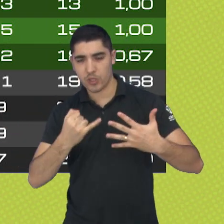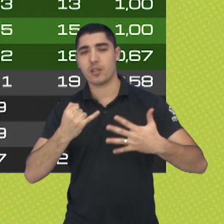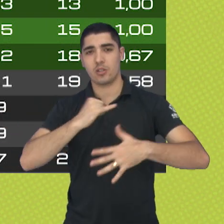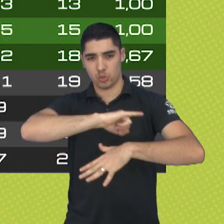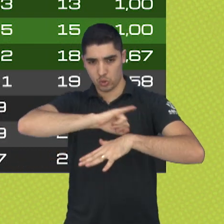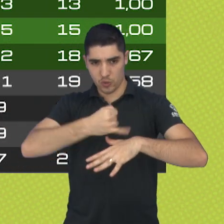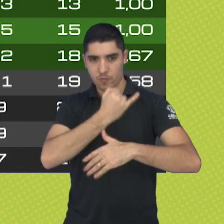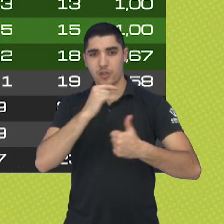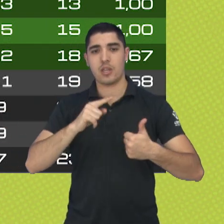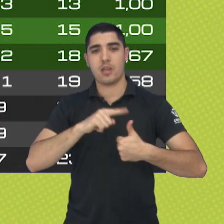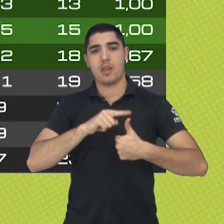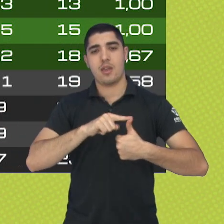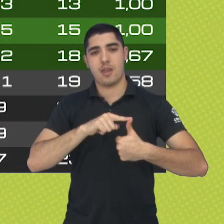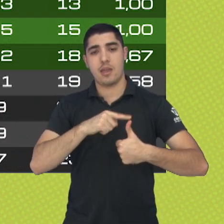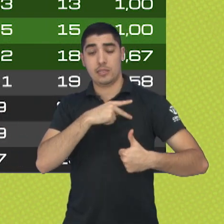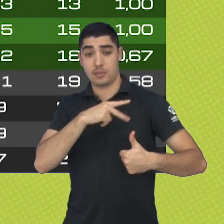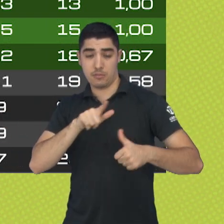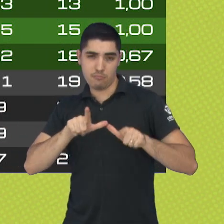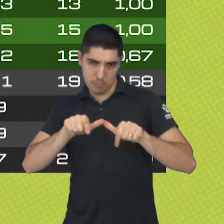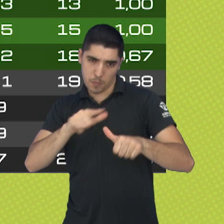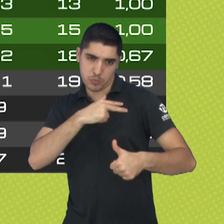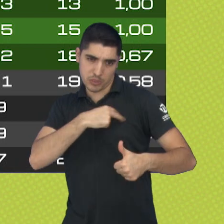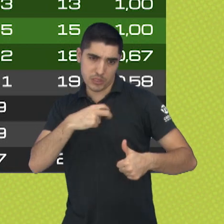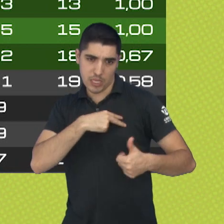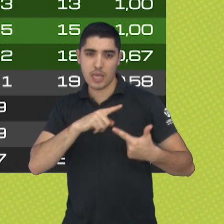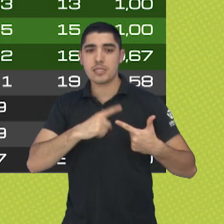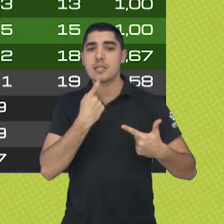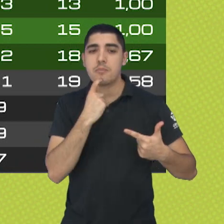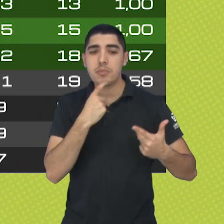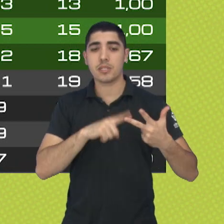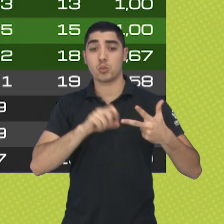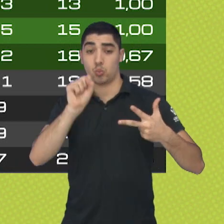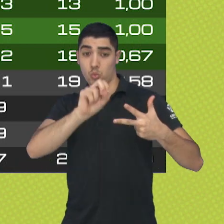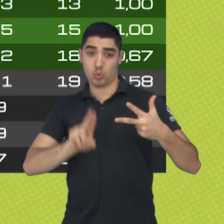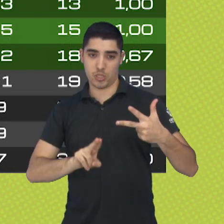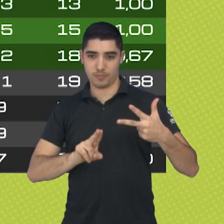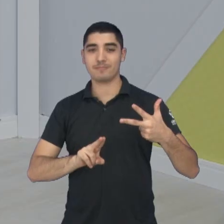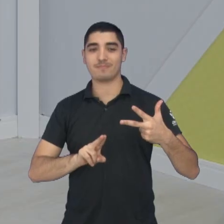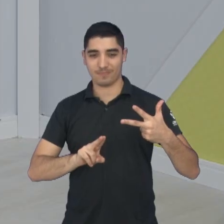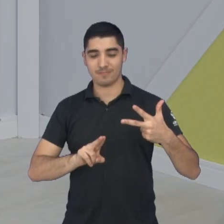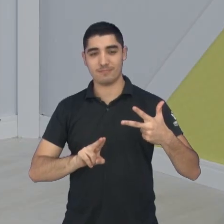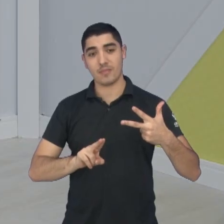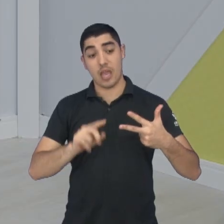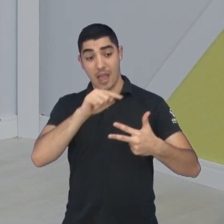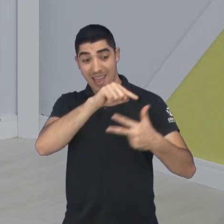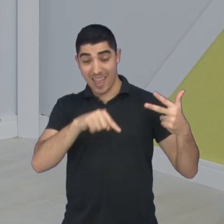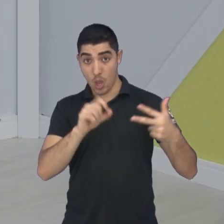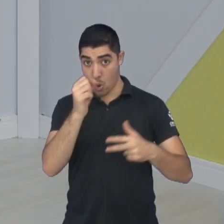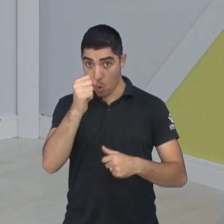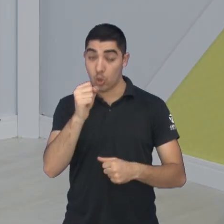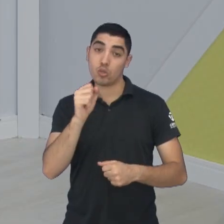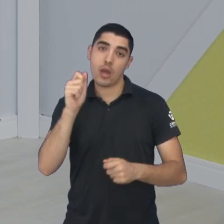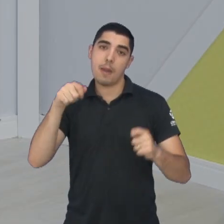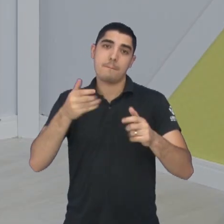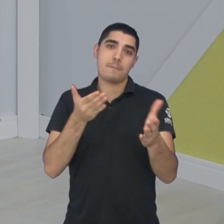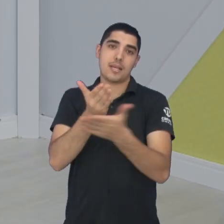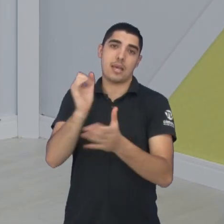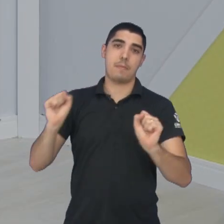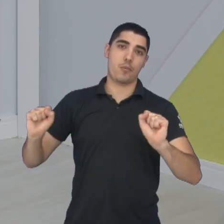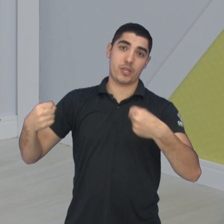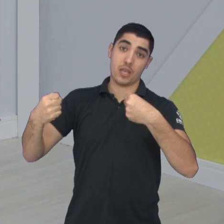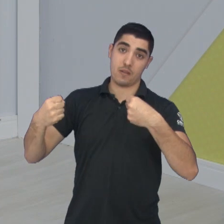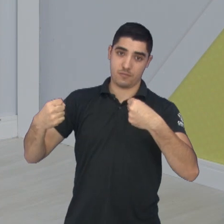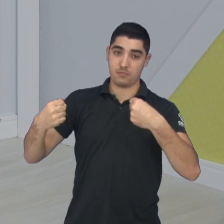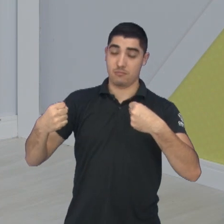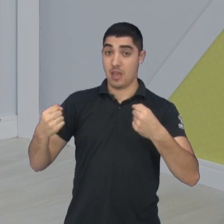além do Suzano, seriam os 8 classificados. Se terminasse agora, mas tem muita coisa para acontecer, seriam os classificados para os playoffs de quartas de final.